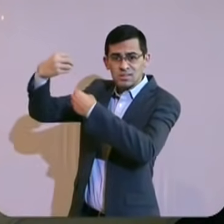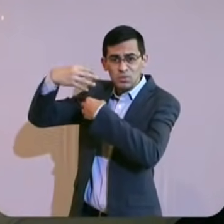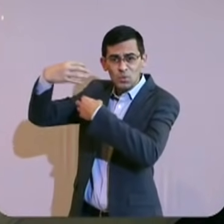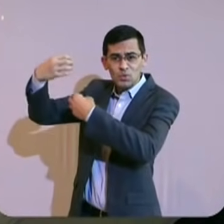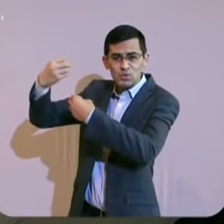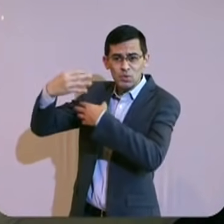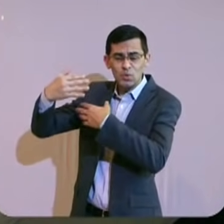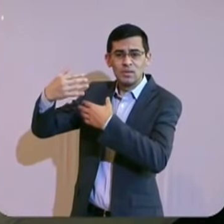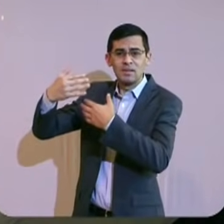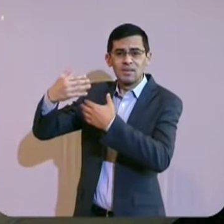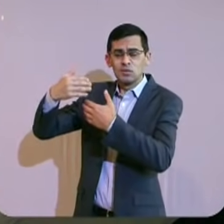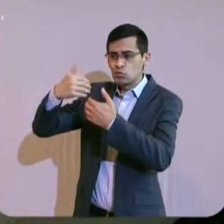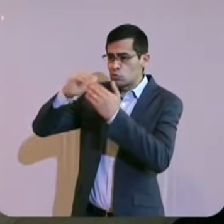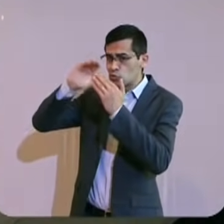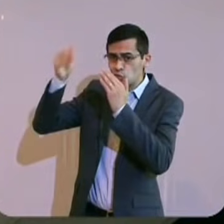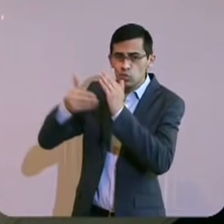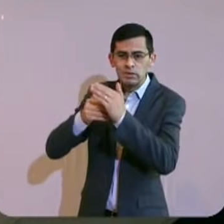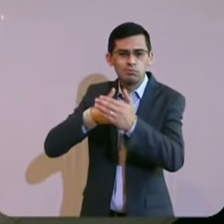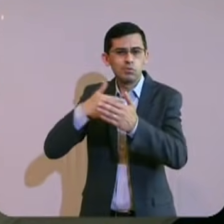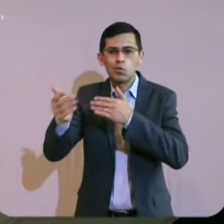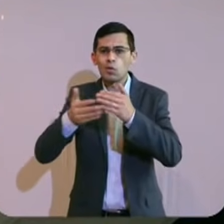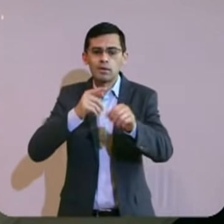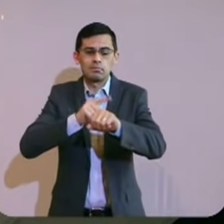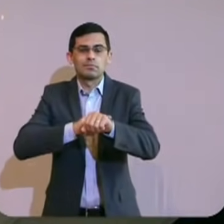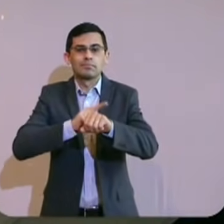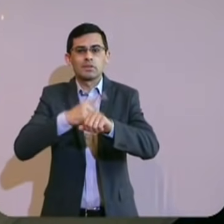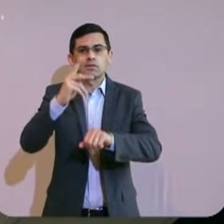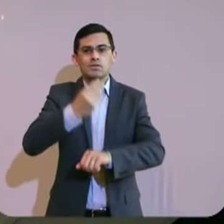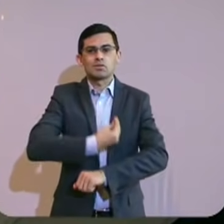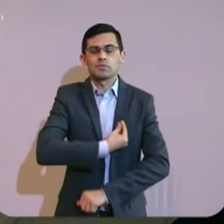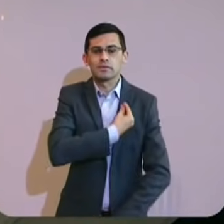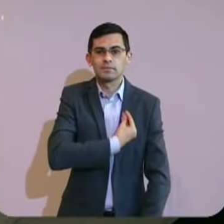tudo e de todos, em qualquer circunstância?